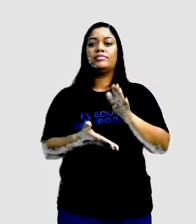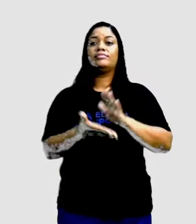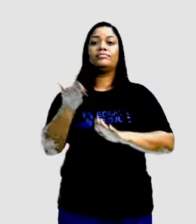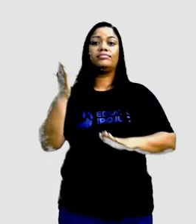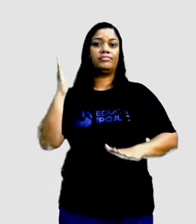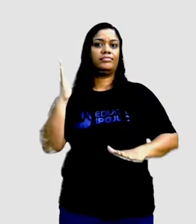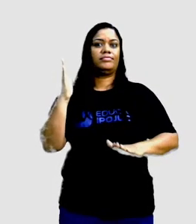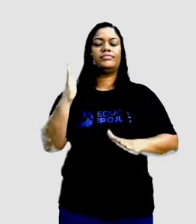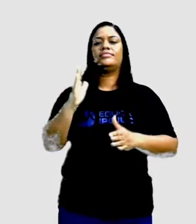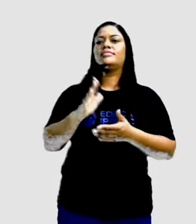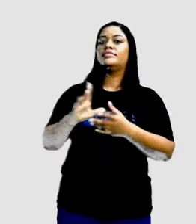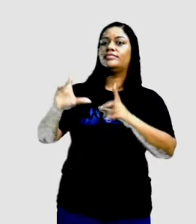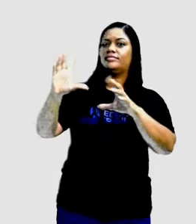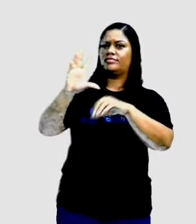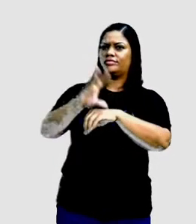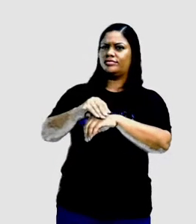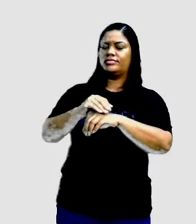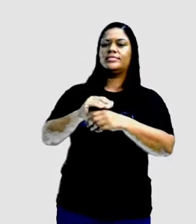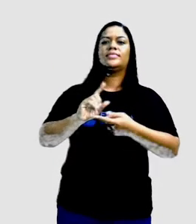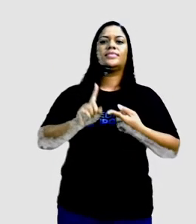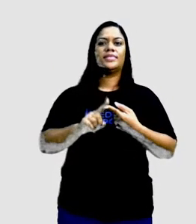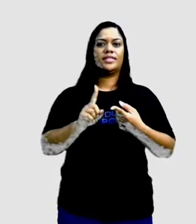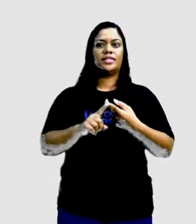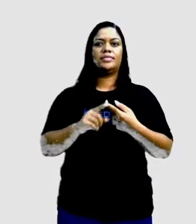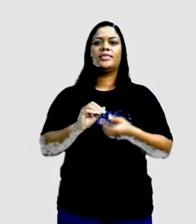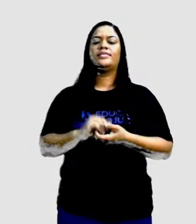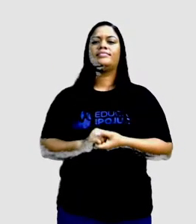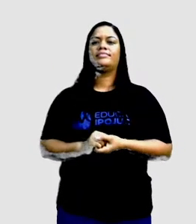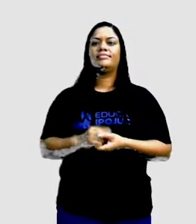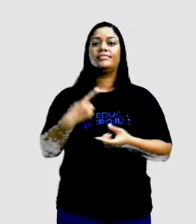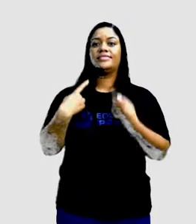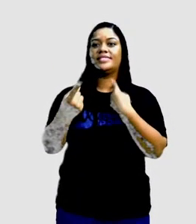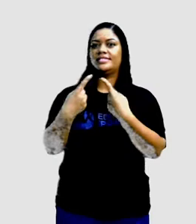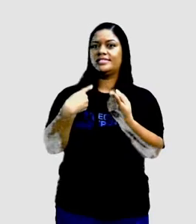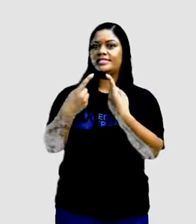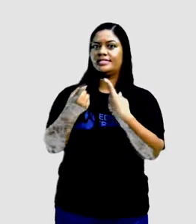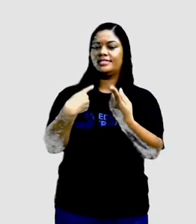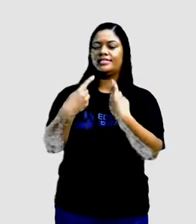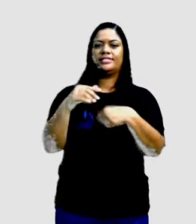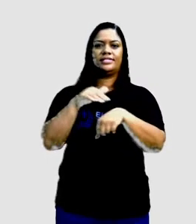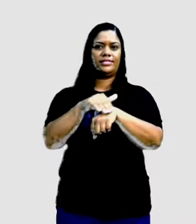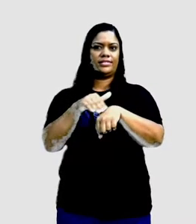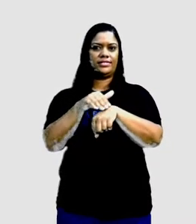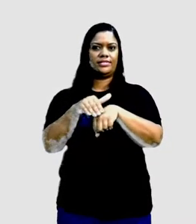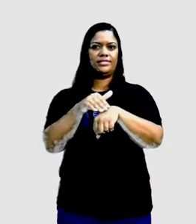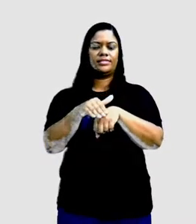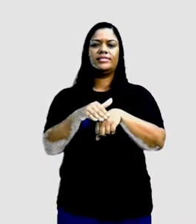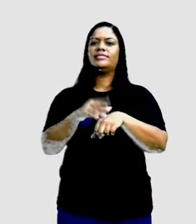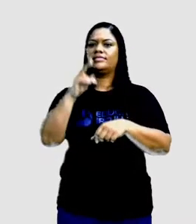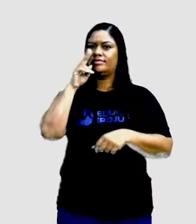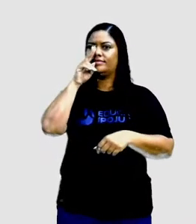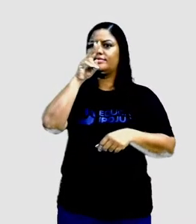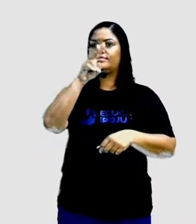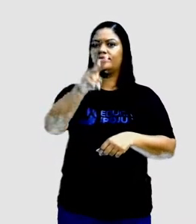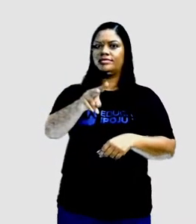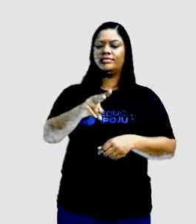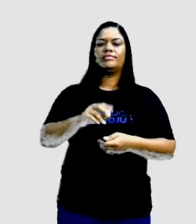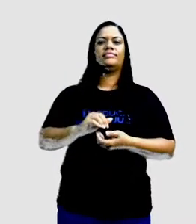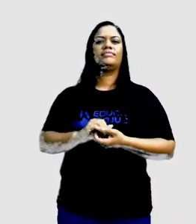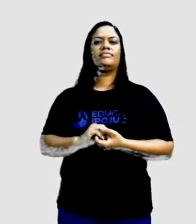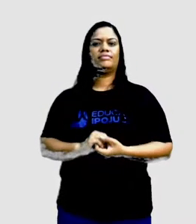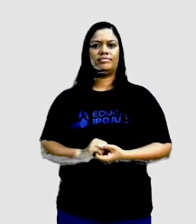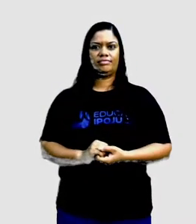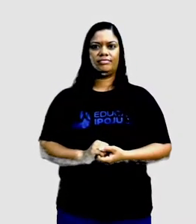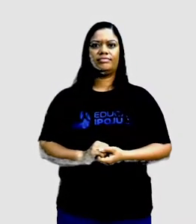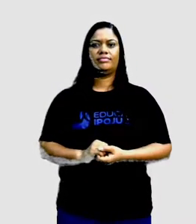sem tantas selfies e dar preferência ao bate-papo olho no olho. São situações que fortalecerão o